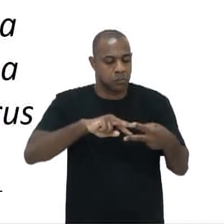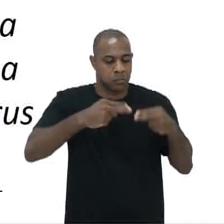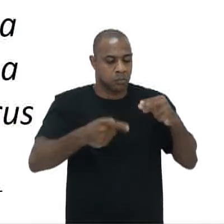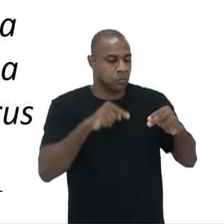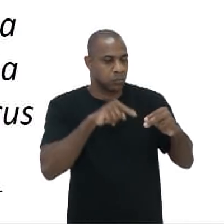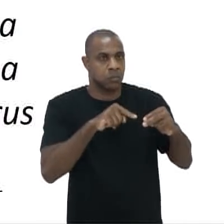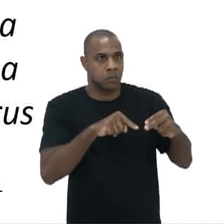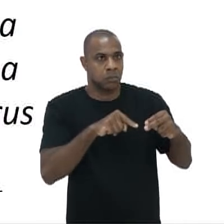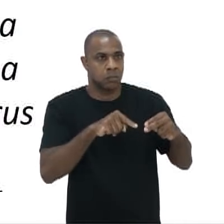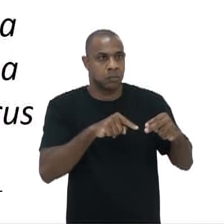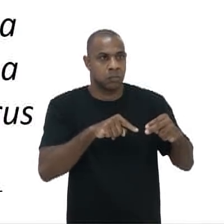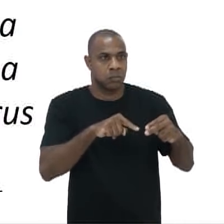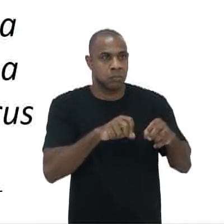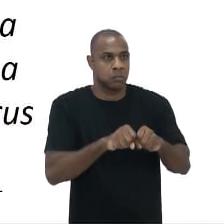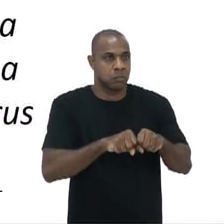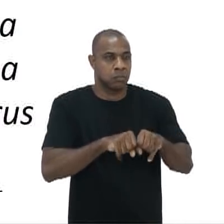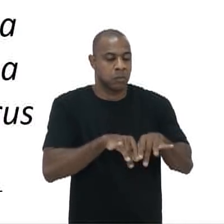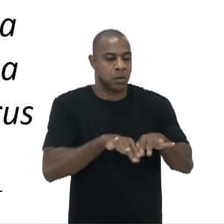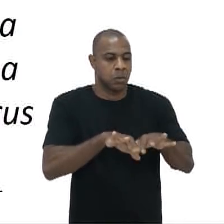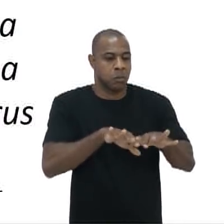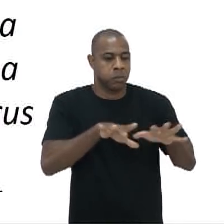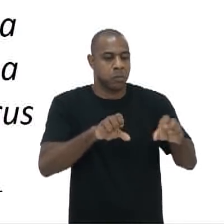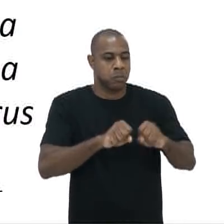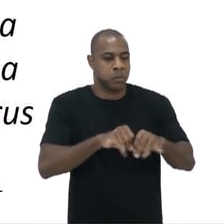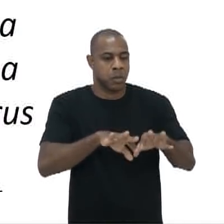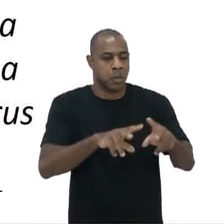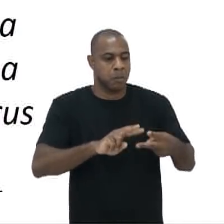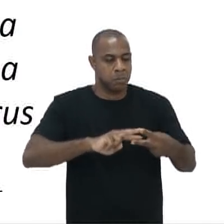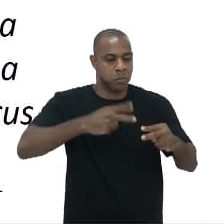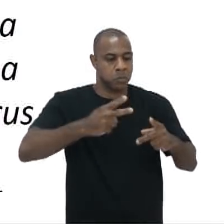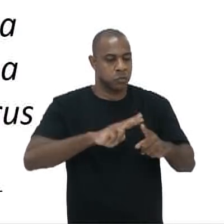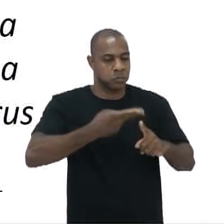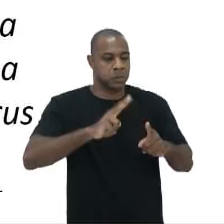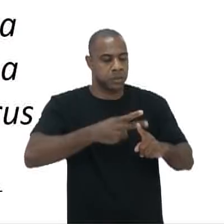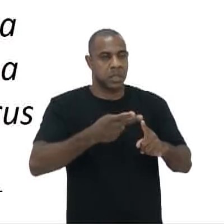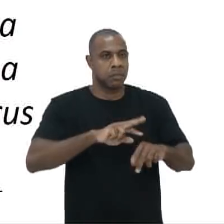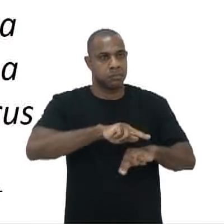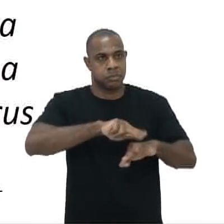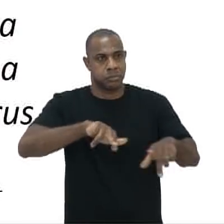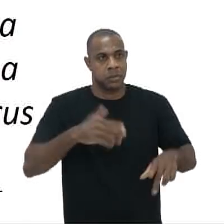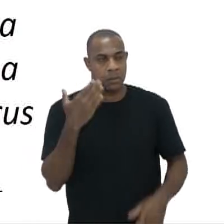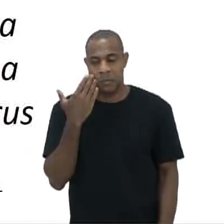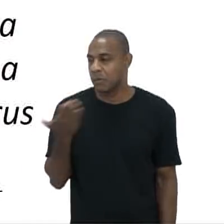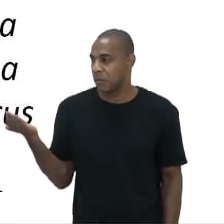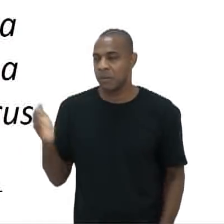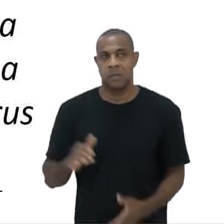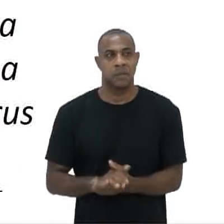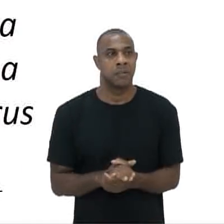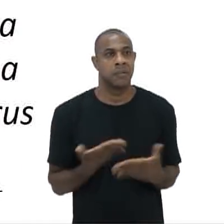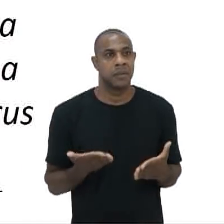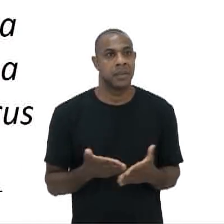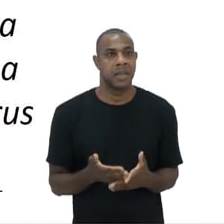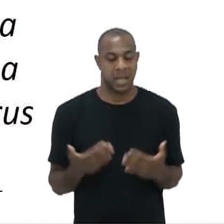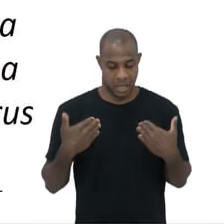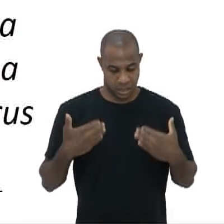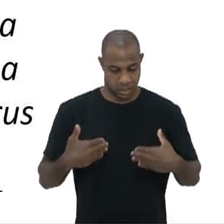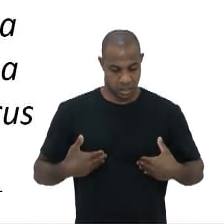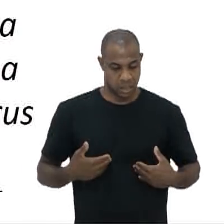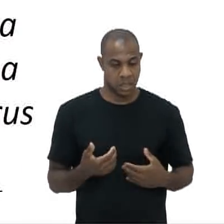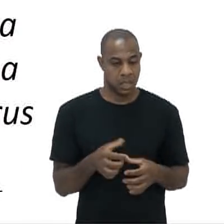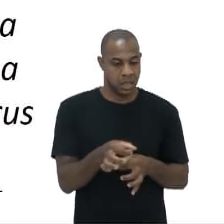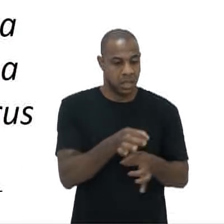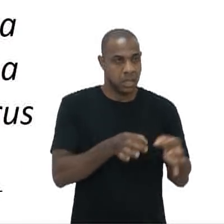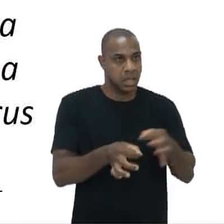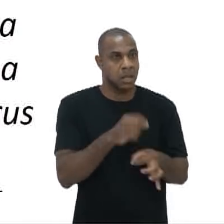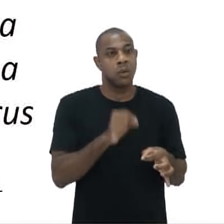genético milhões e milhões e milhões de vezes. Isso acontece até que, eventualmente, a célula hospedeira, a célula do nosso corpo,